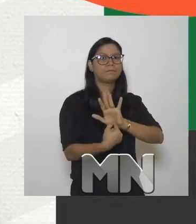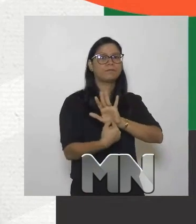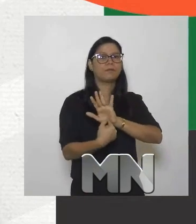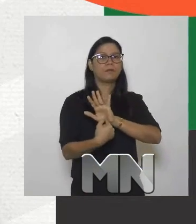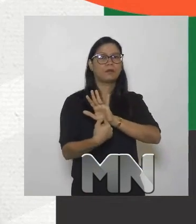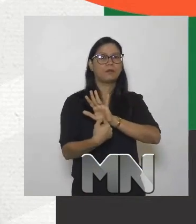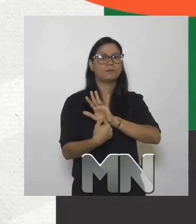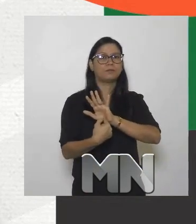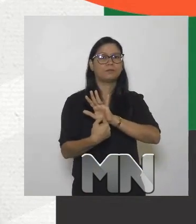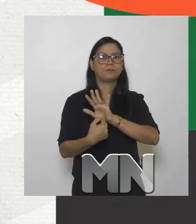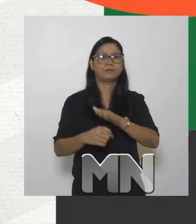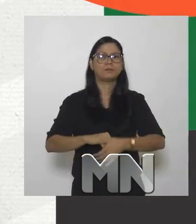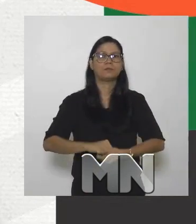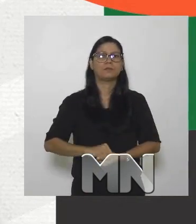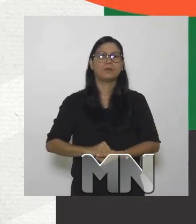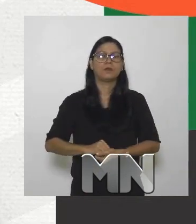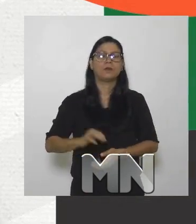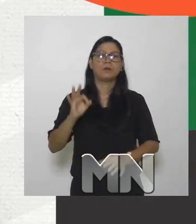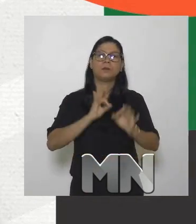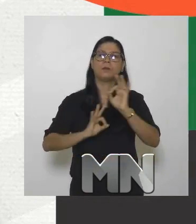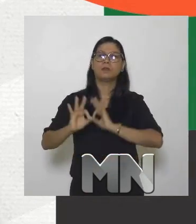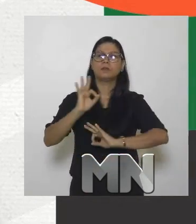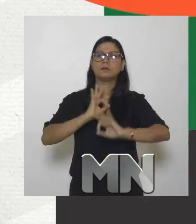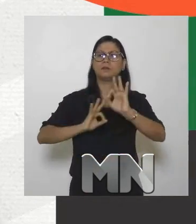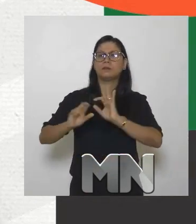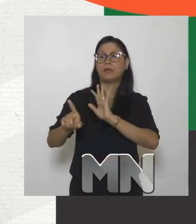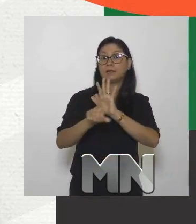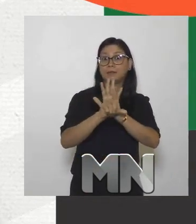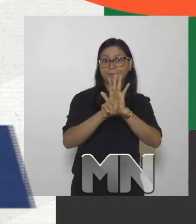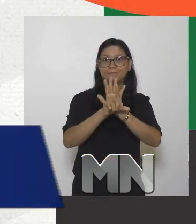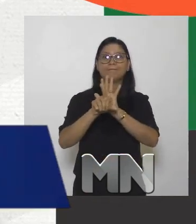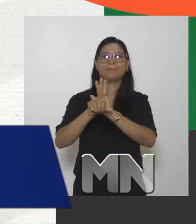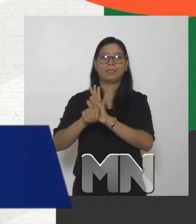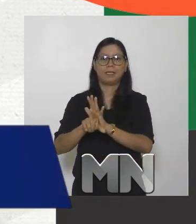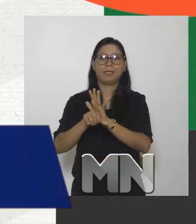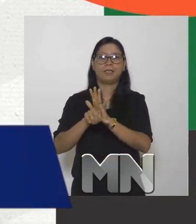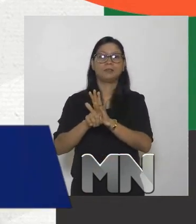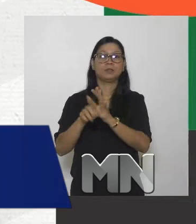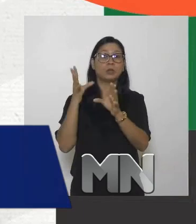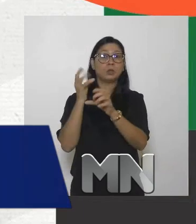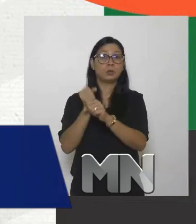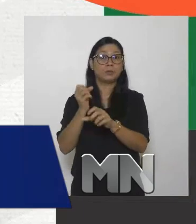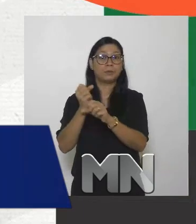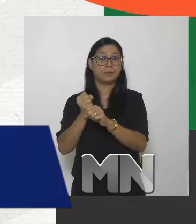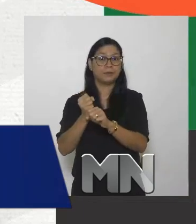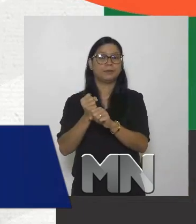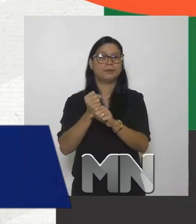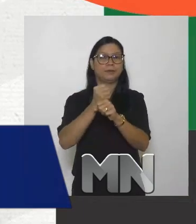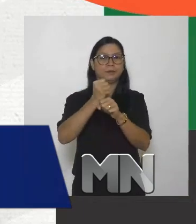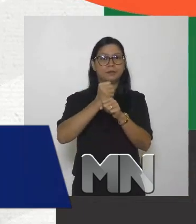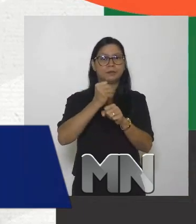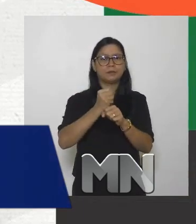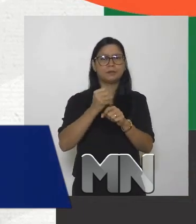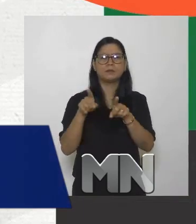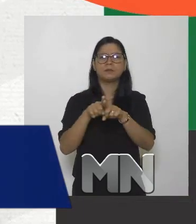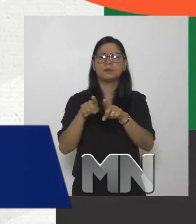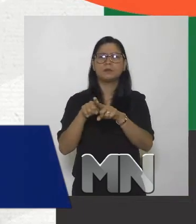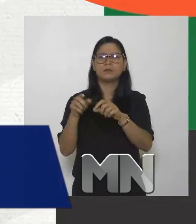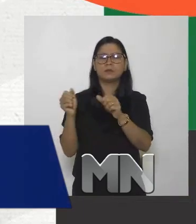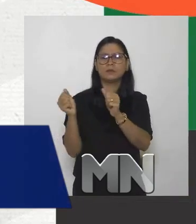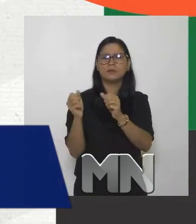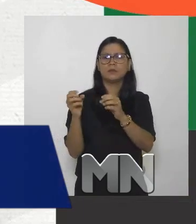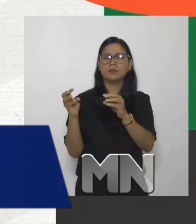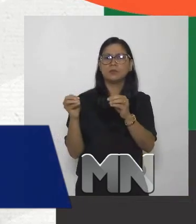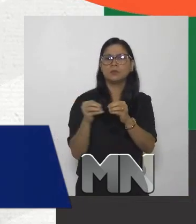operação tapa-buraco, quando ela ficava intrafegável, havia um recapeamento. O DR anunciou esse programa, né, o Programa Permanente